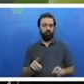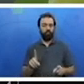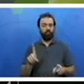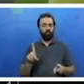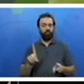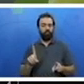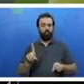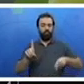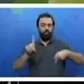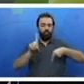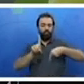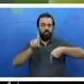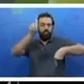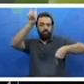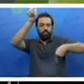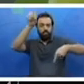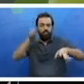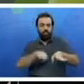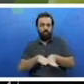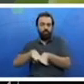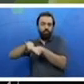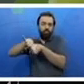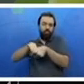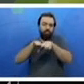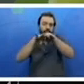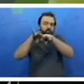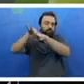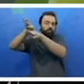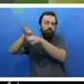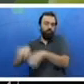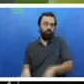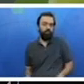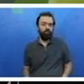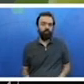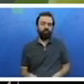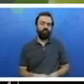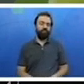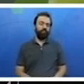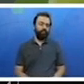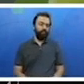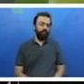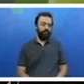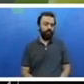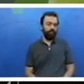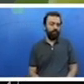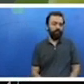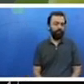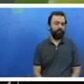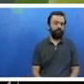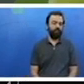inversamente proporcionais. Ok? Então vamos lá, gente.